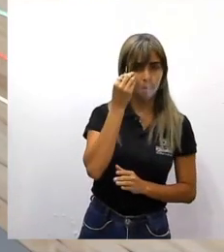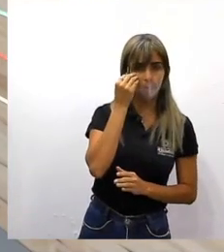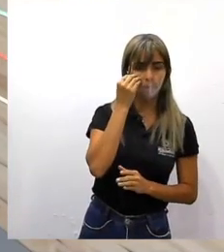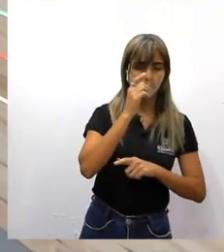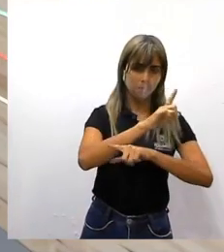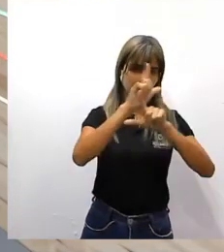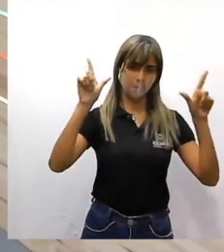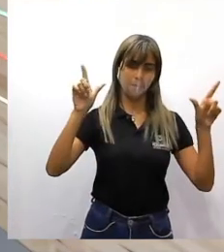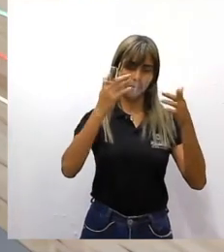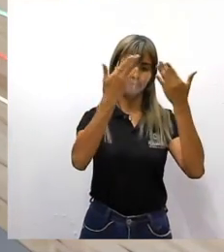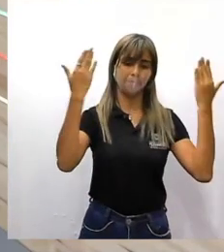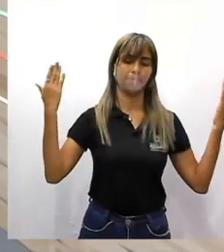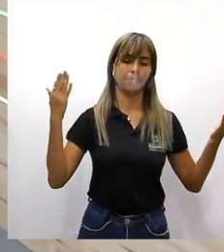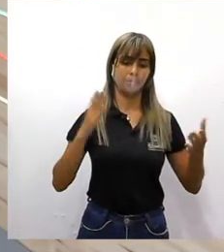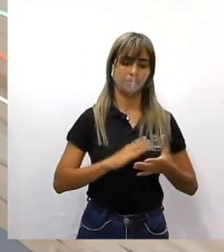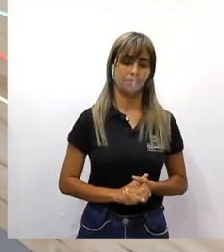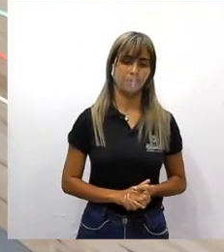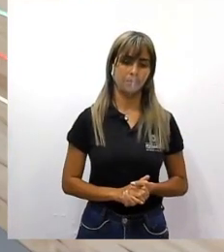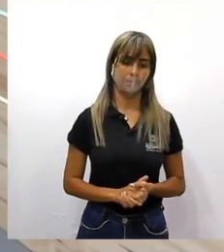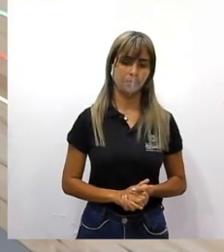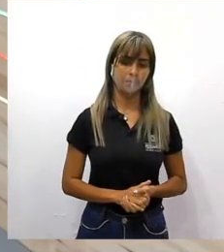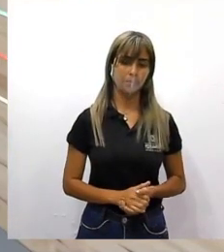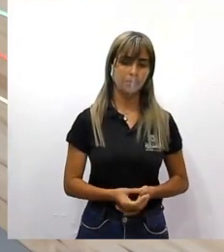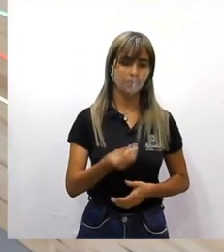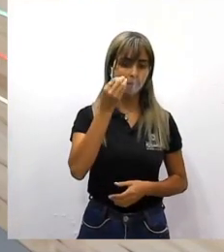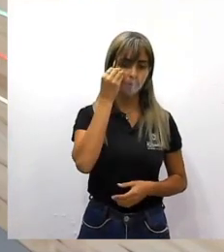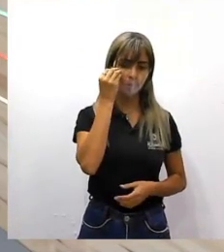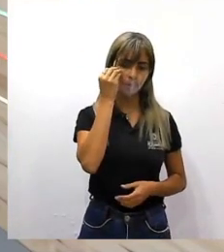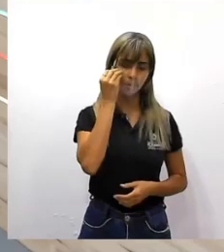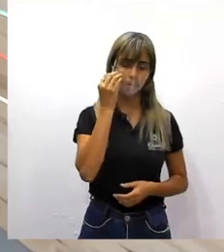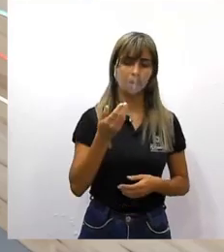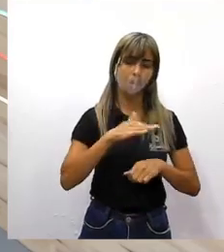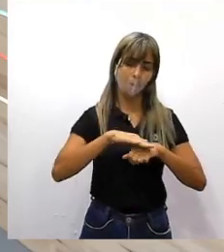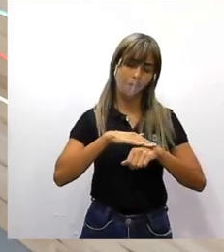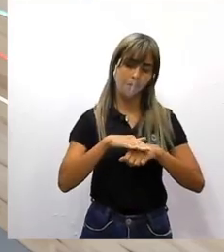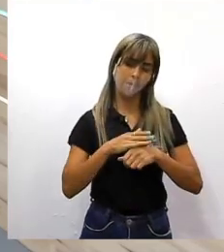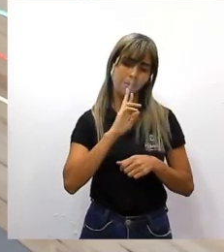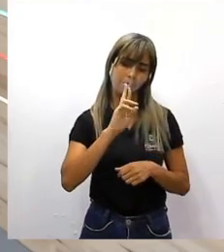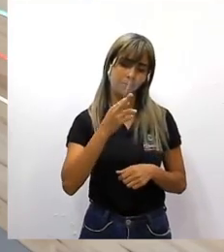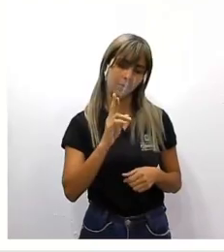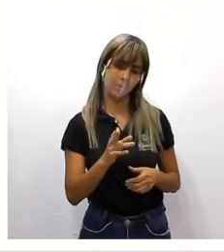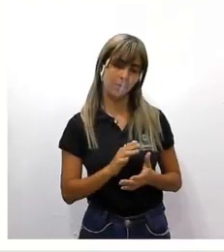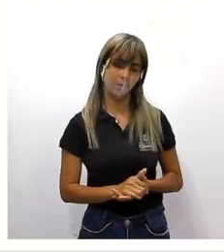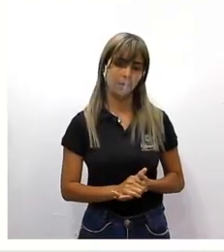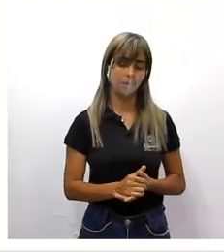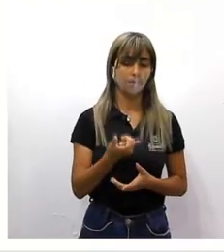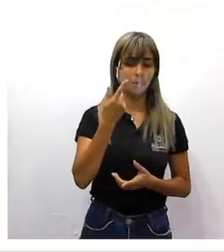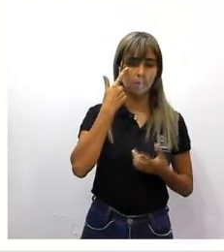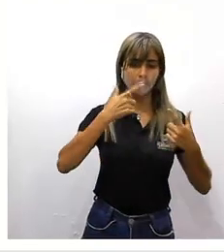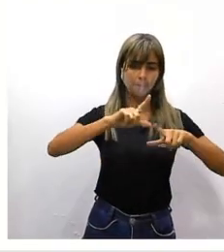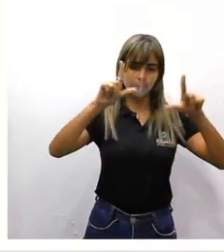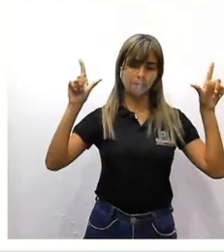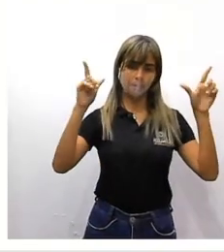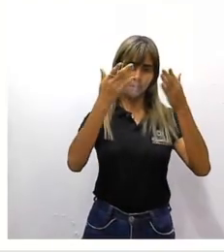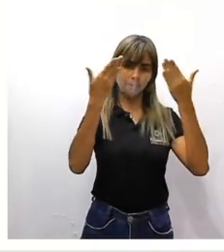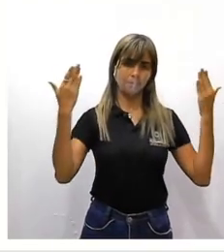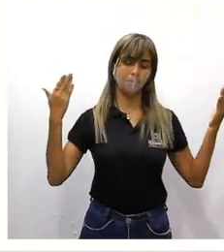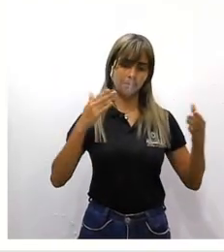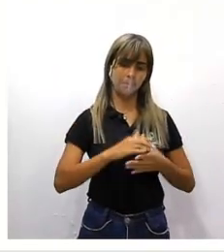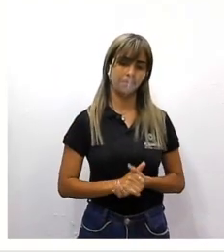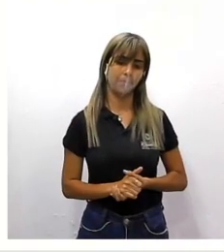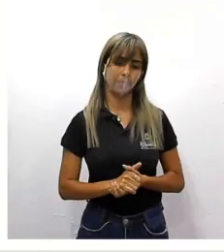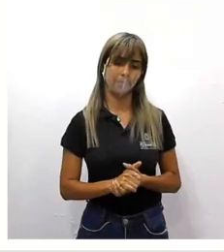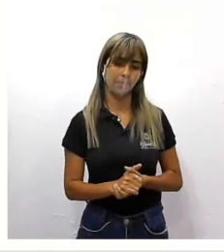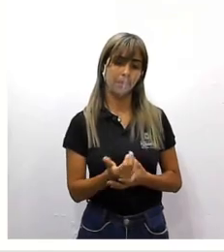tela de vocês. Então, ó, observe o diálogo e responda. Seguinte, observe aí na tela. Então, ó,